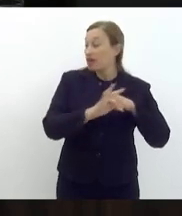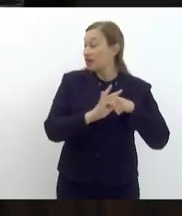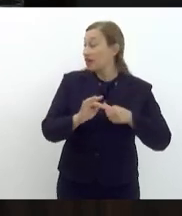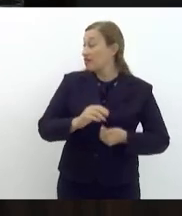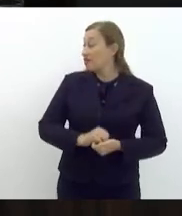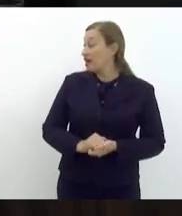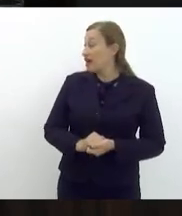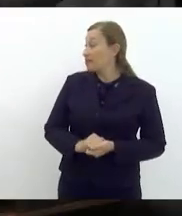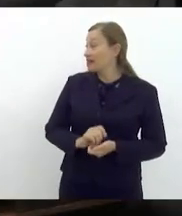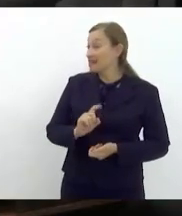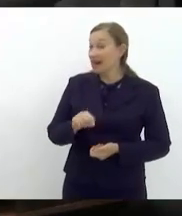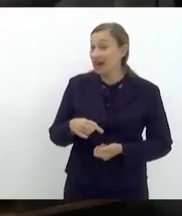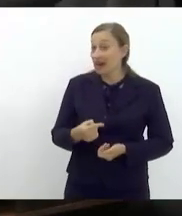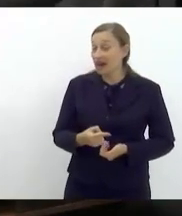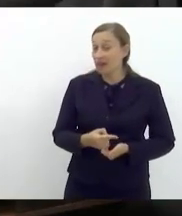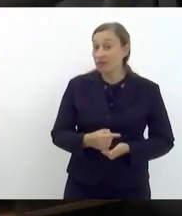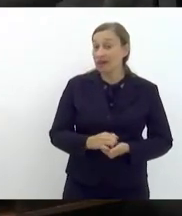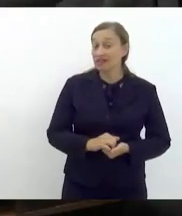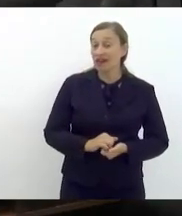o projeto de lei